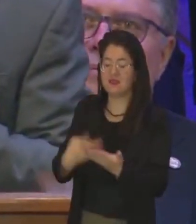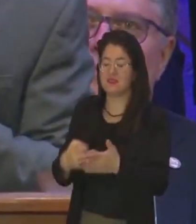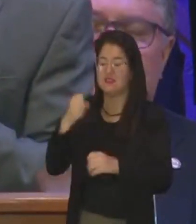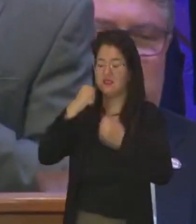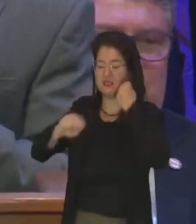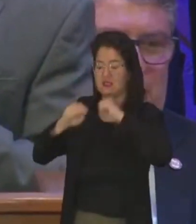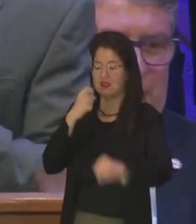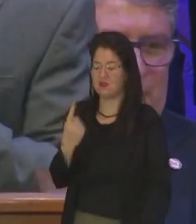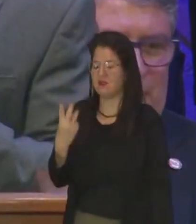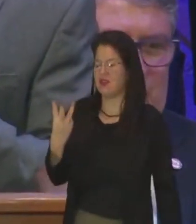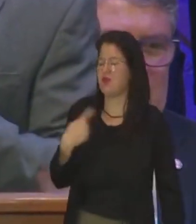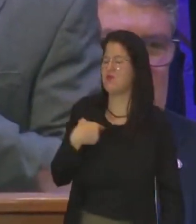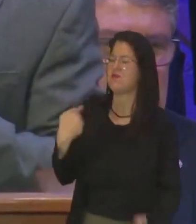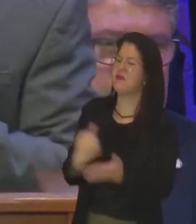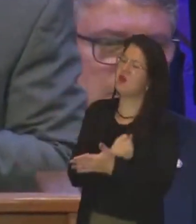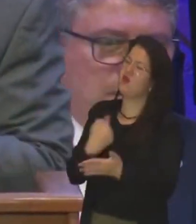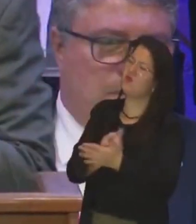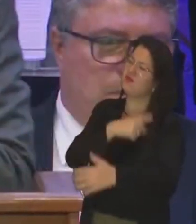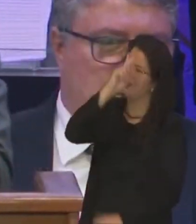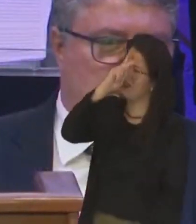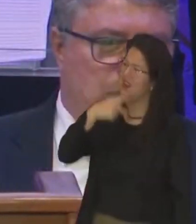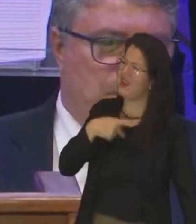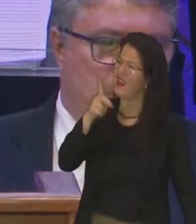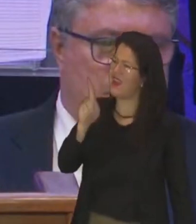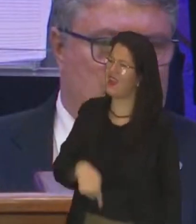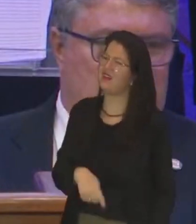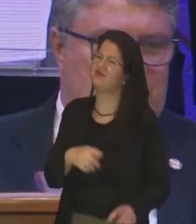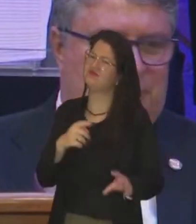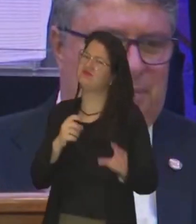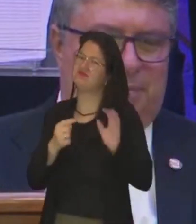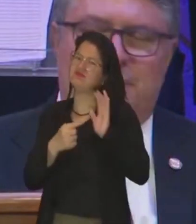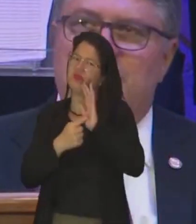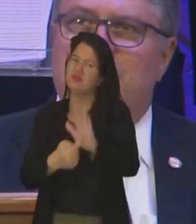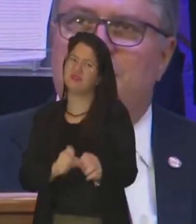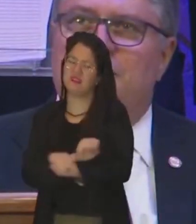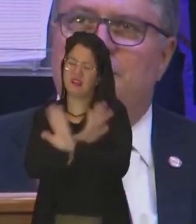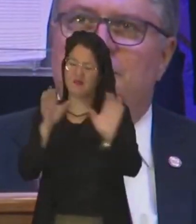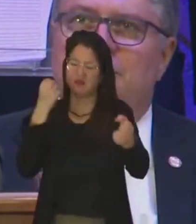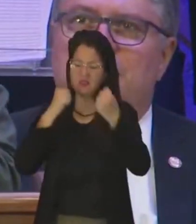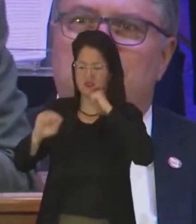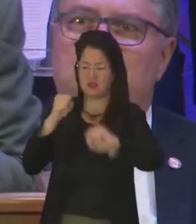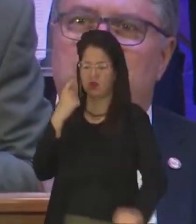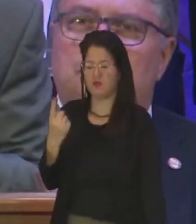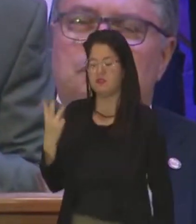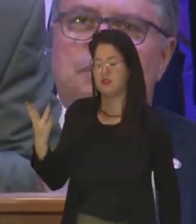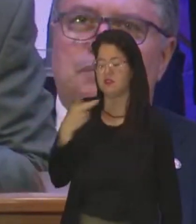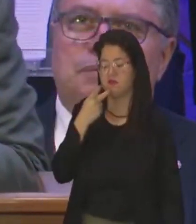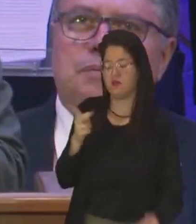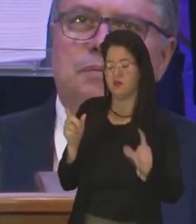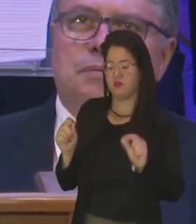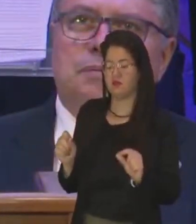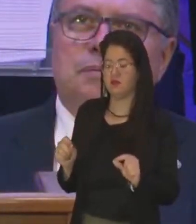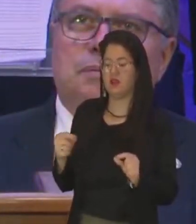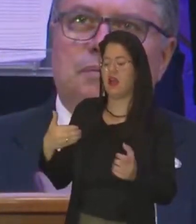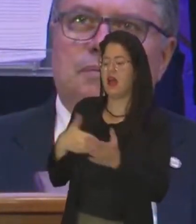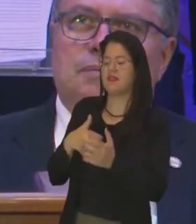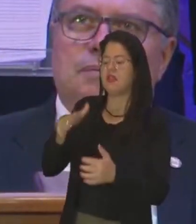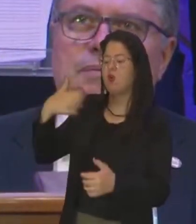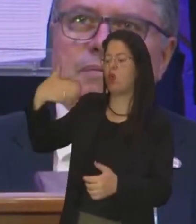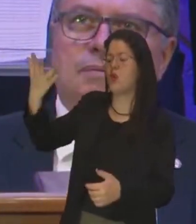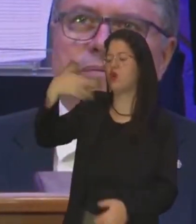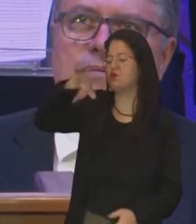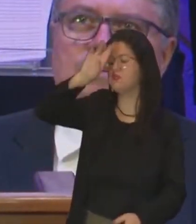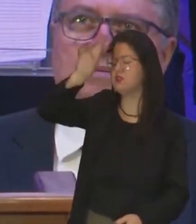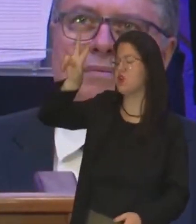eu comecei a me perguntar se aquilo ali estava comunicando. O Salmo 13 é aquele que começa: até quando, Senhor,